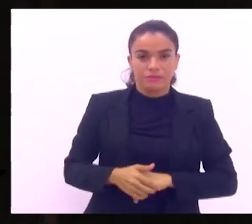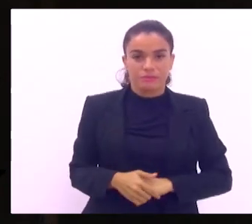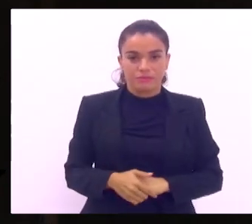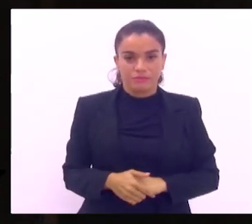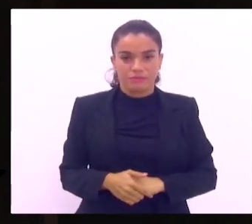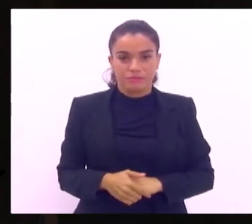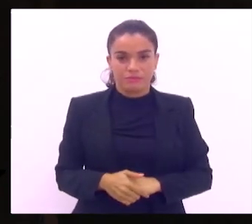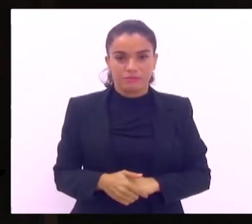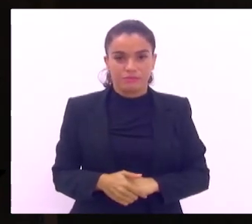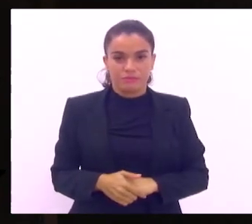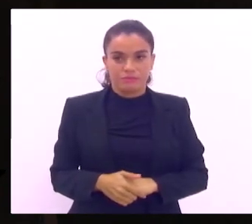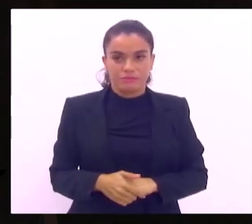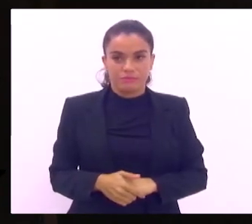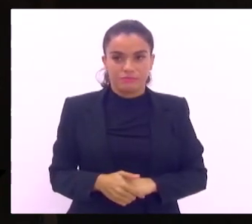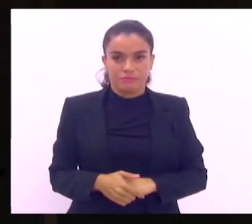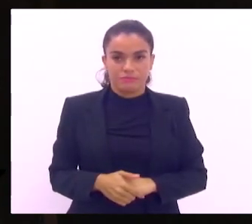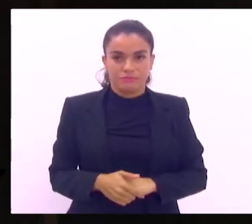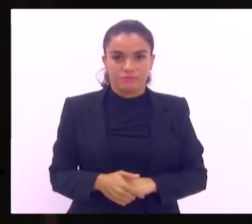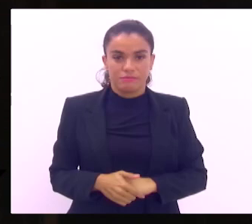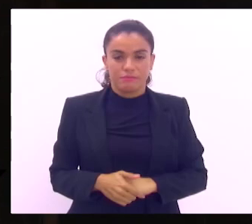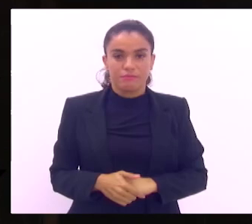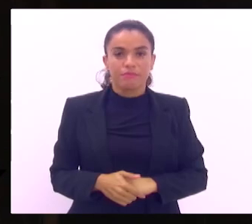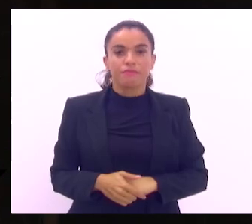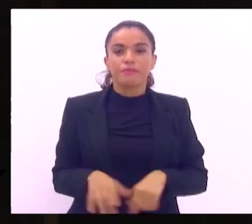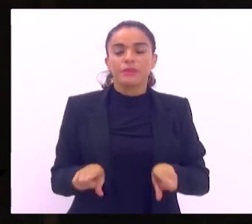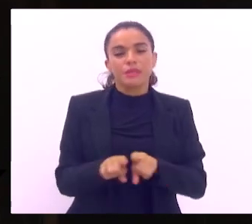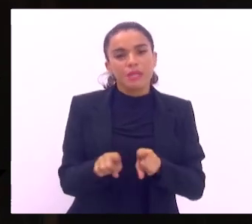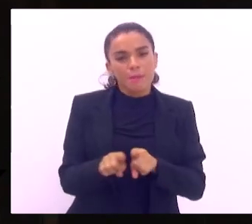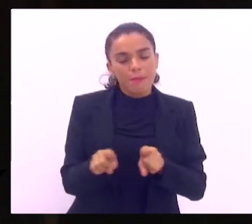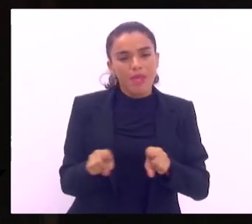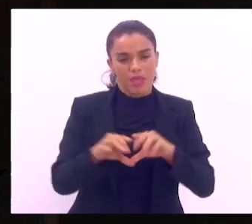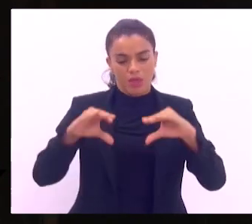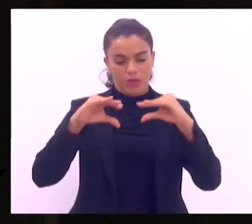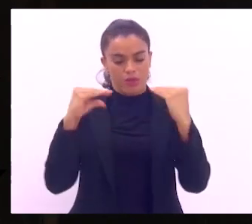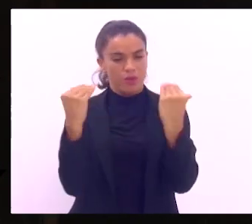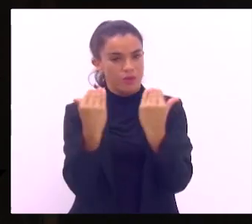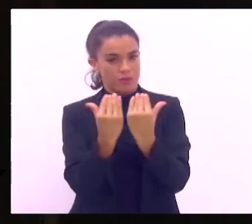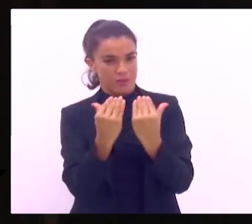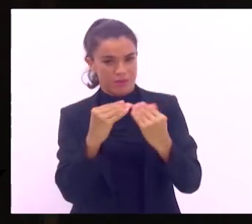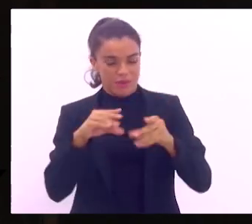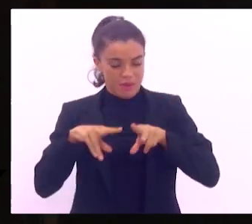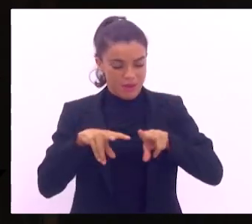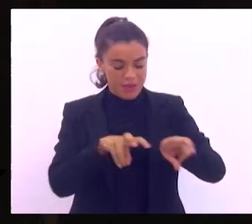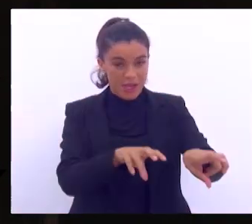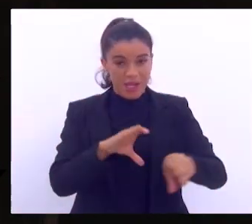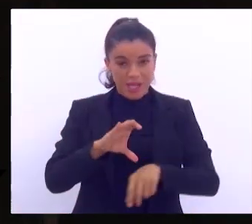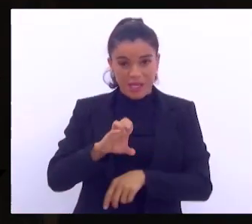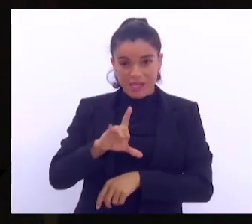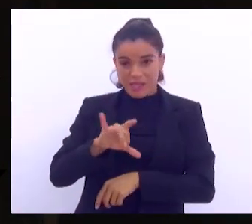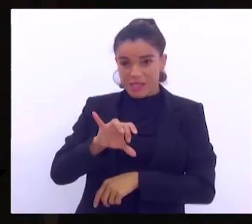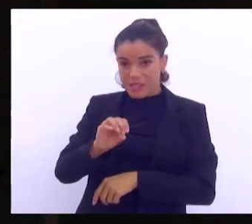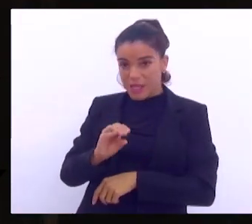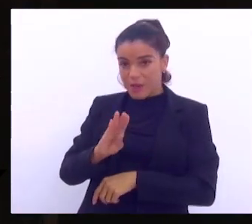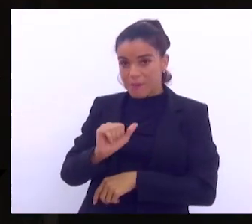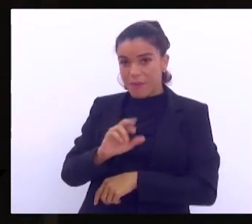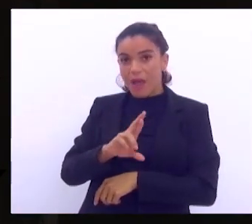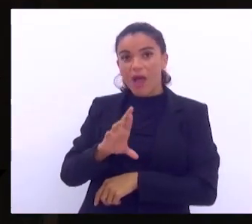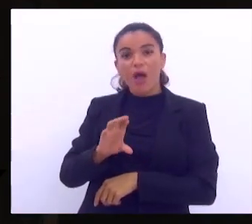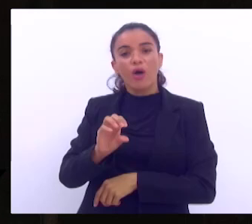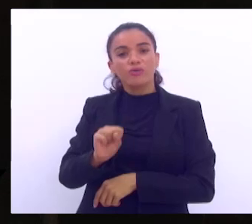Nós não temos essa condição. O Célio de Barros é um equipamento público